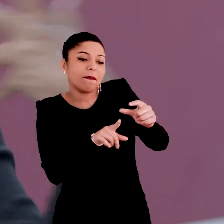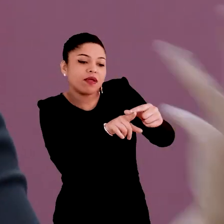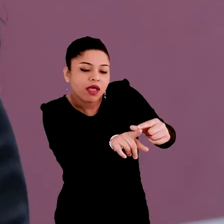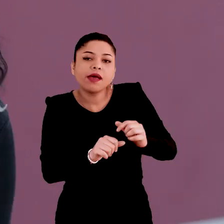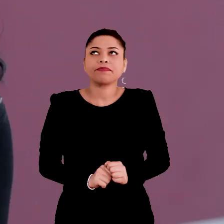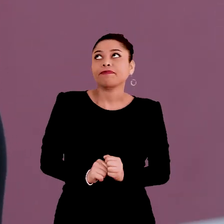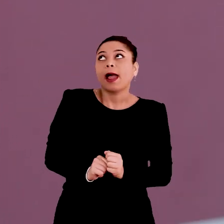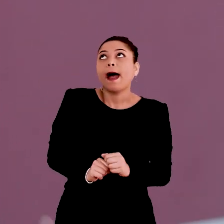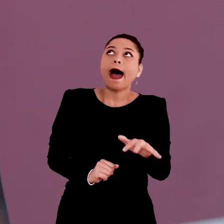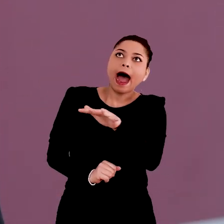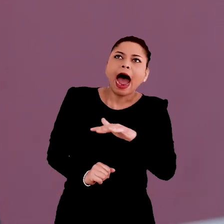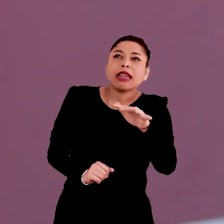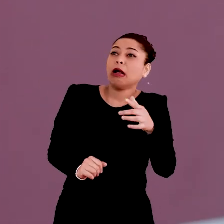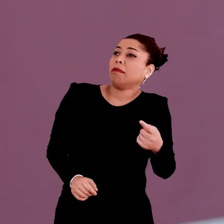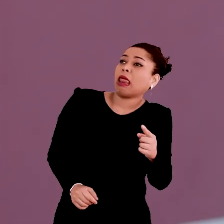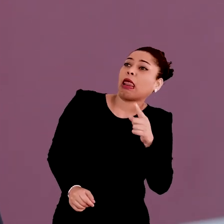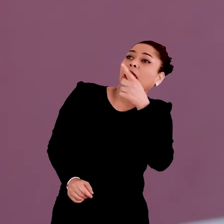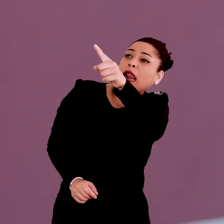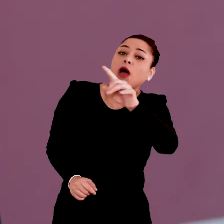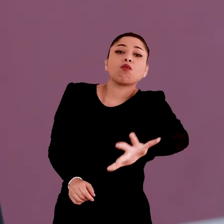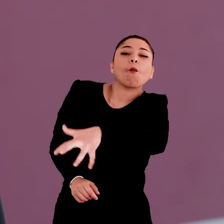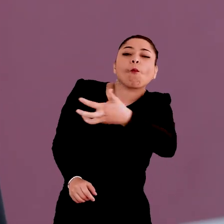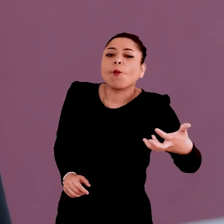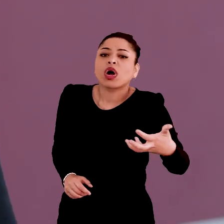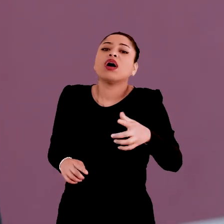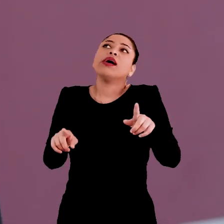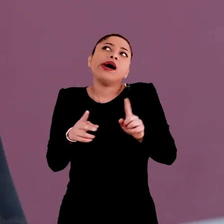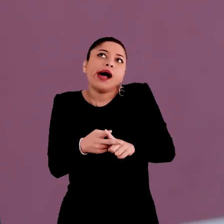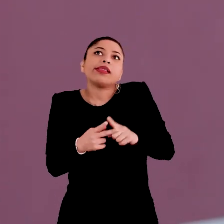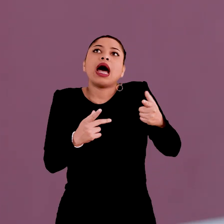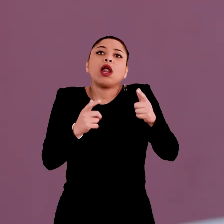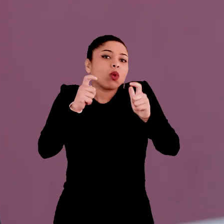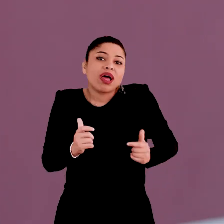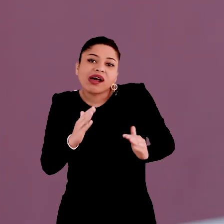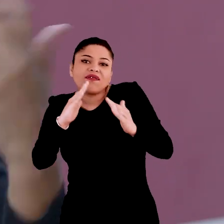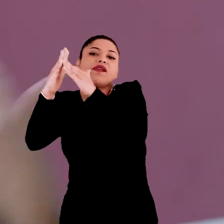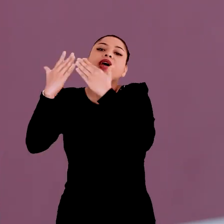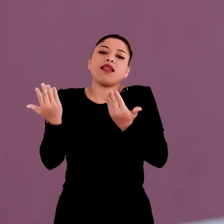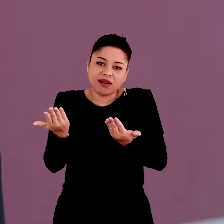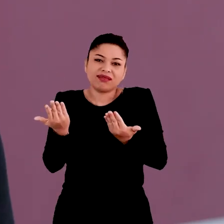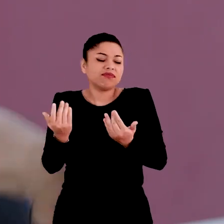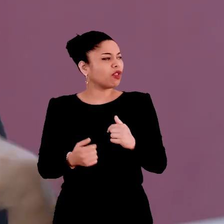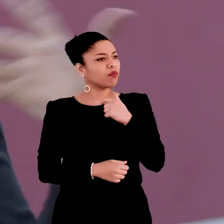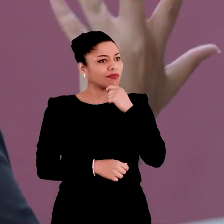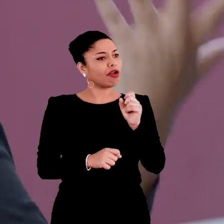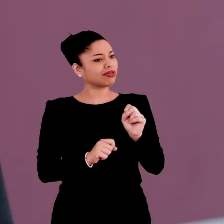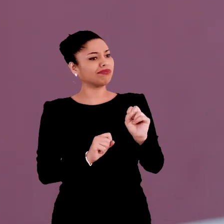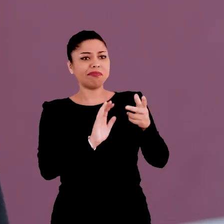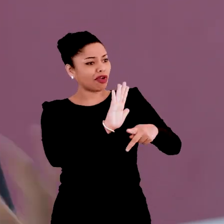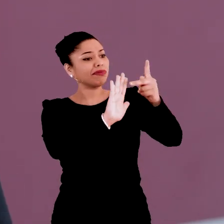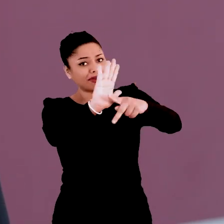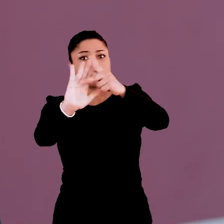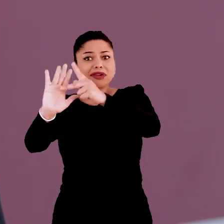com territórios em favelas. E isso é muito importante, né? A gente saber que há profissionais que também estão abrindo os